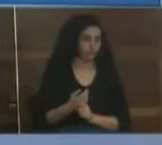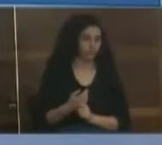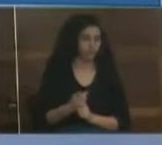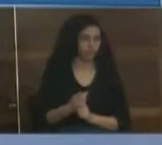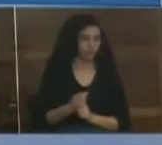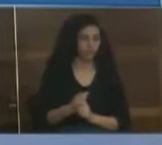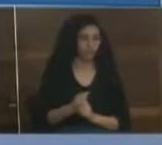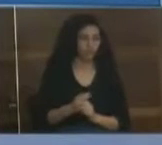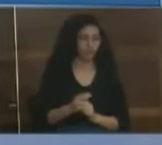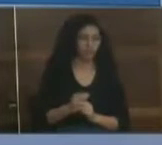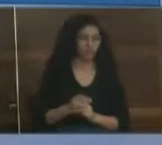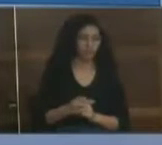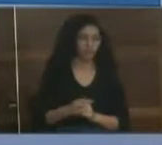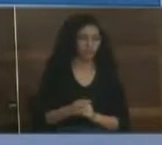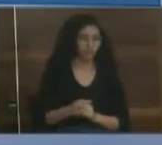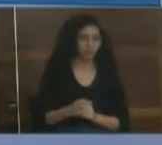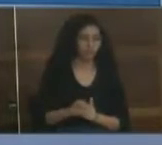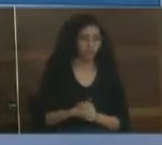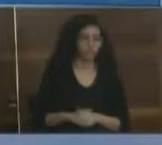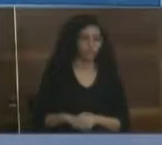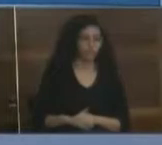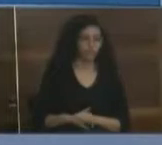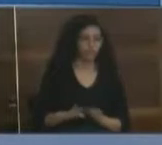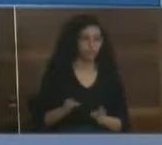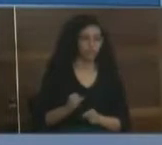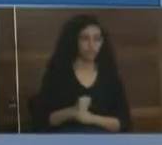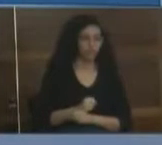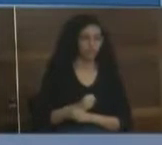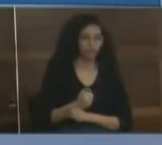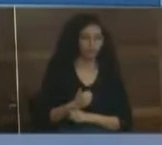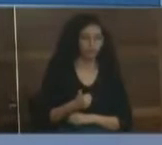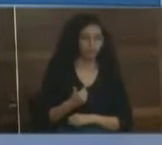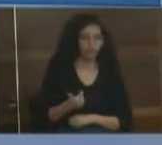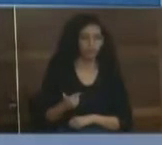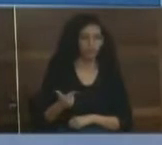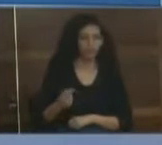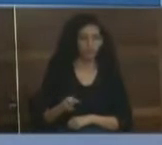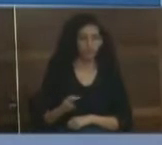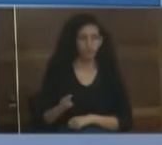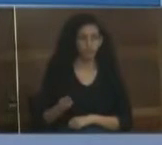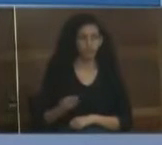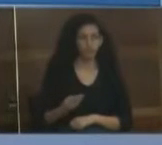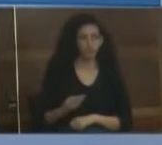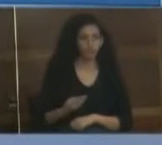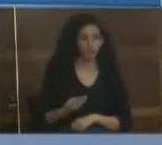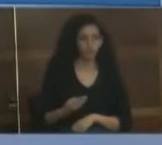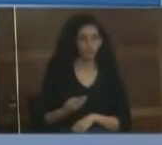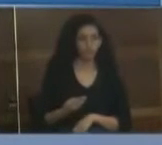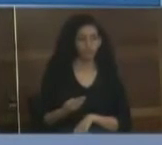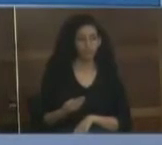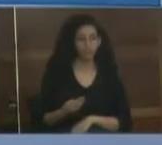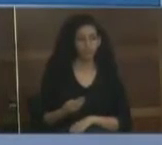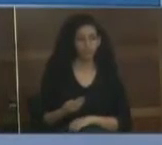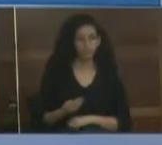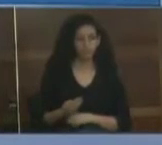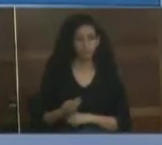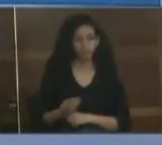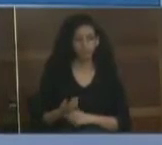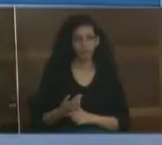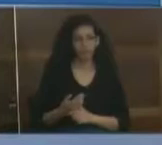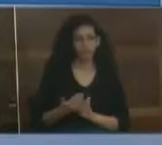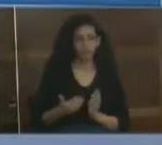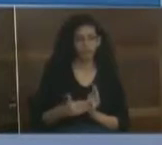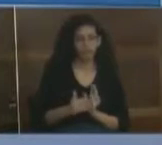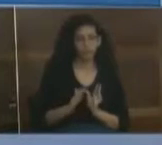despesas empenhadas no terceiro quadrimestre com total de 112 milhões 918 mil reais despesas empenhadas